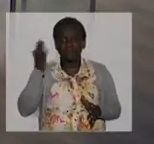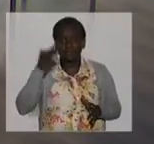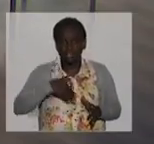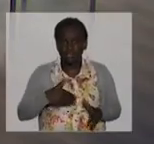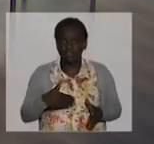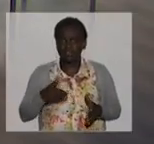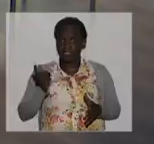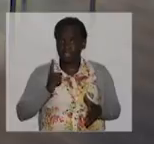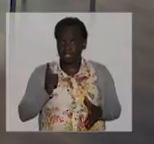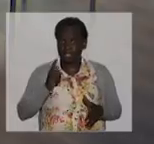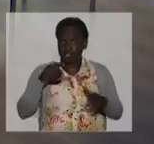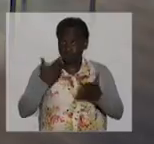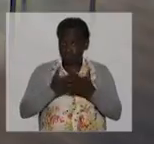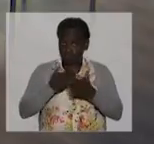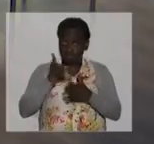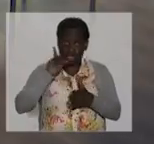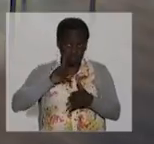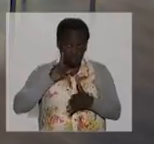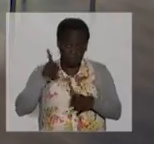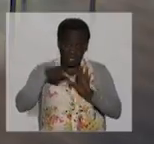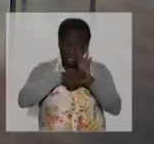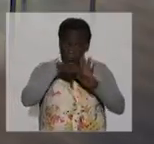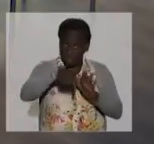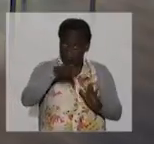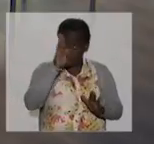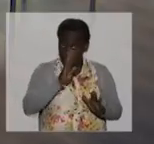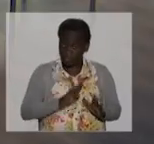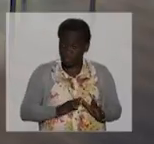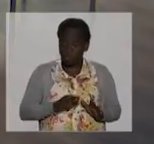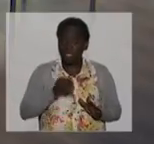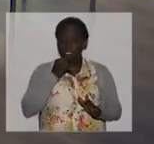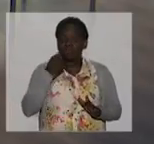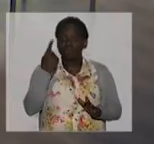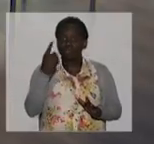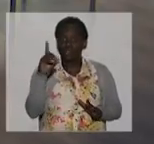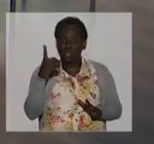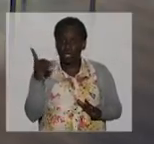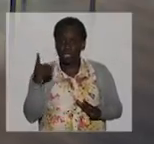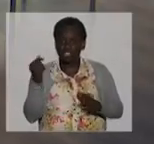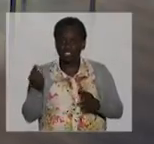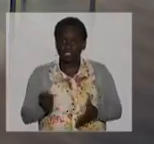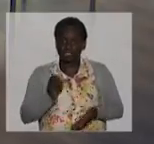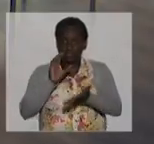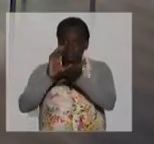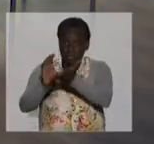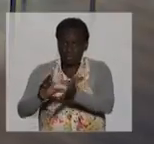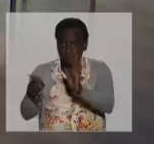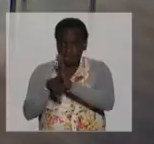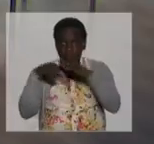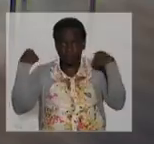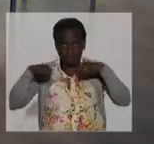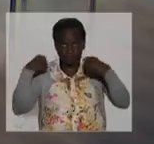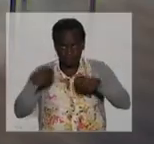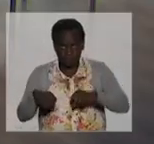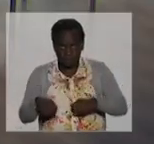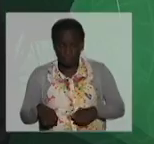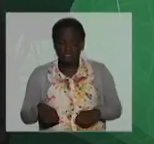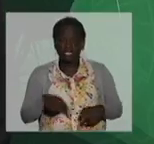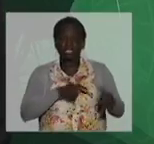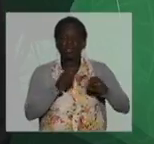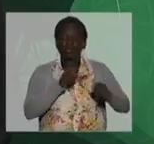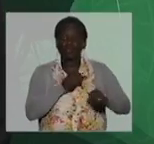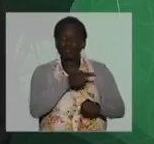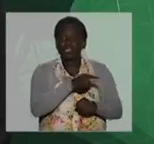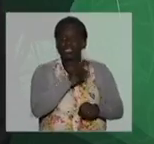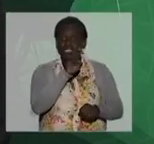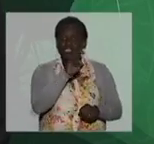que é um estudo americano feito no Brasil, de que a cada $1 que você investir em prática de atividade física,